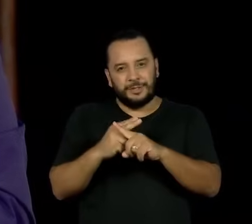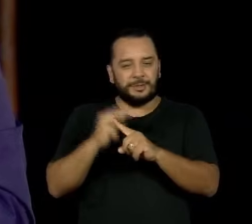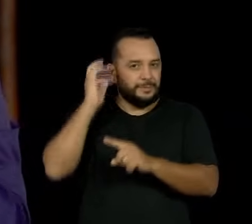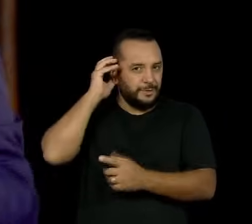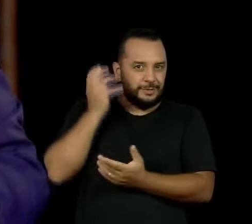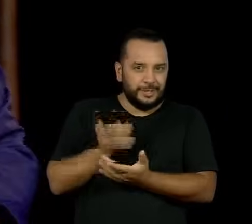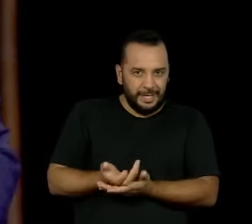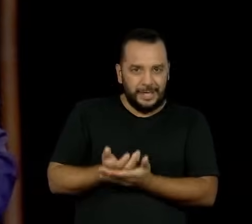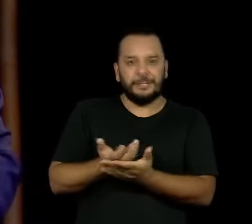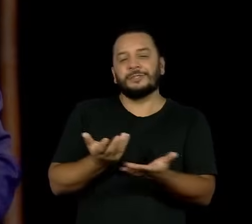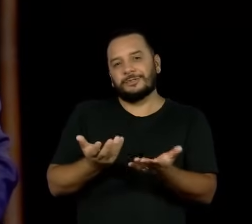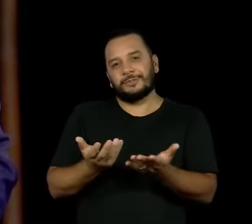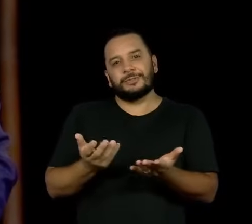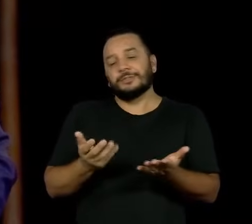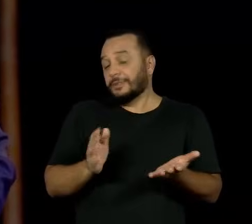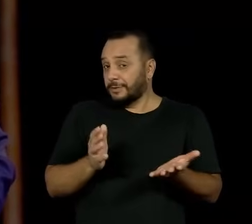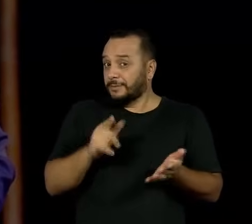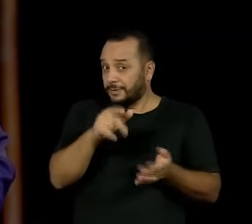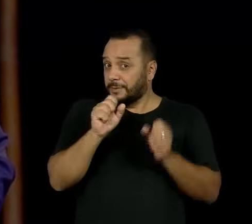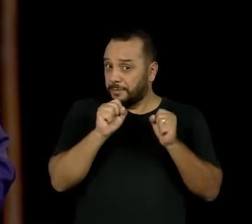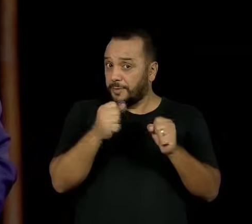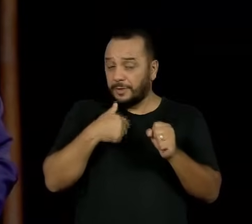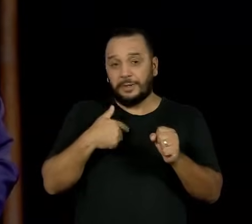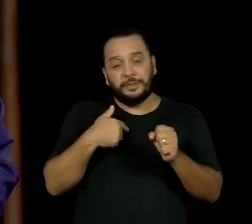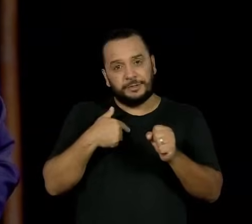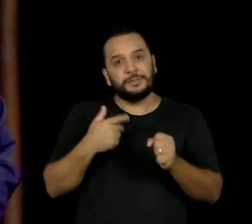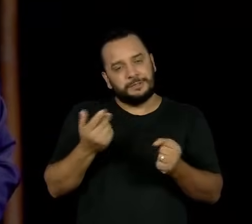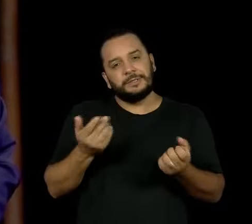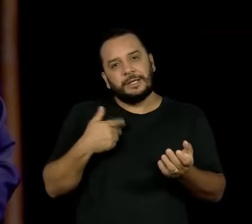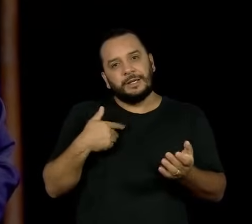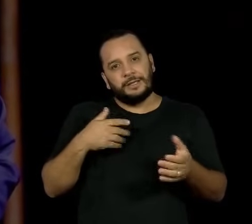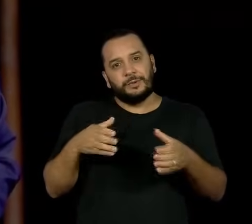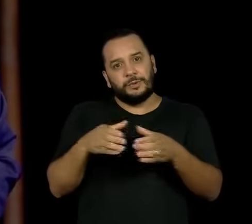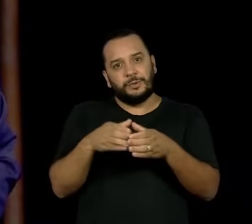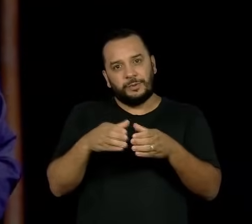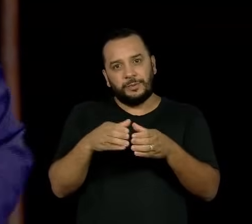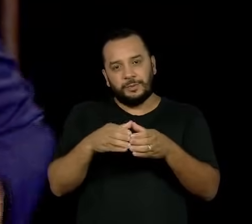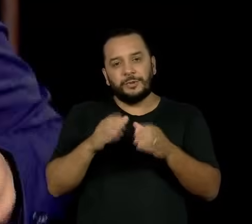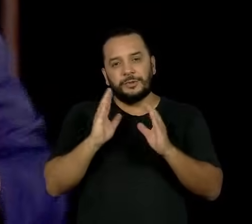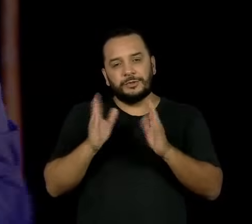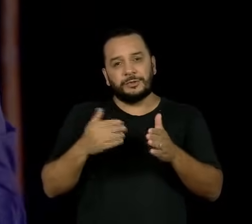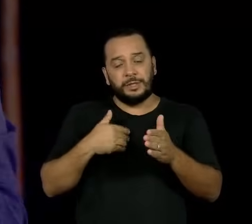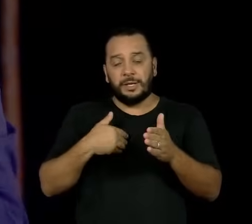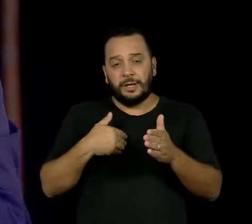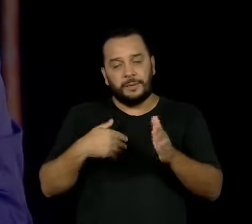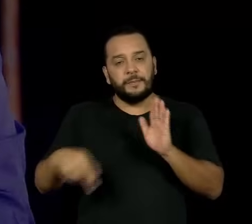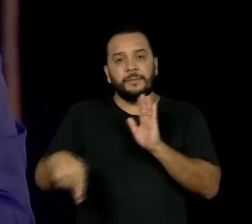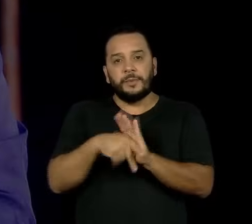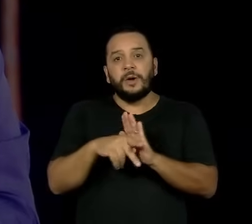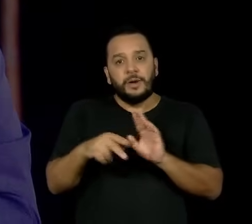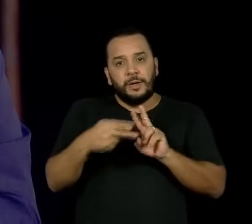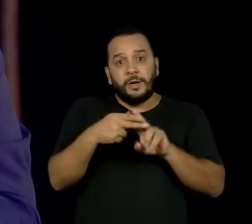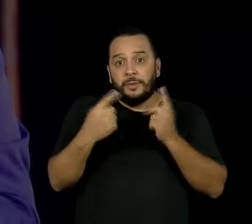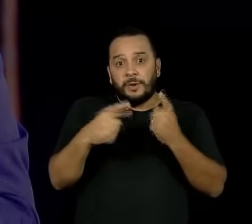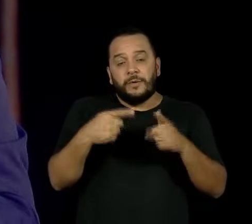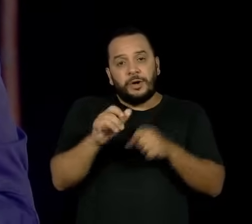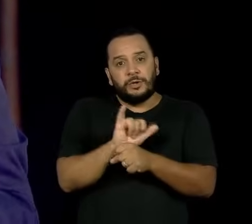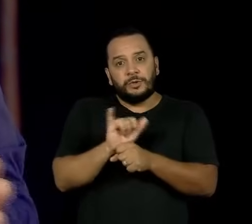seu tocador preferido. Você ainda pode participar da nossa rede, é só entrar no canal Provoca do YouTube e clicar